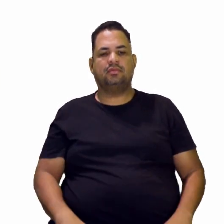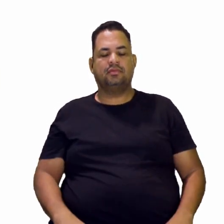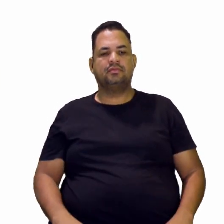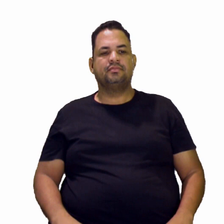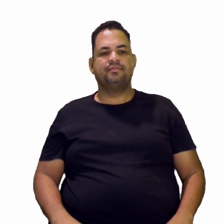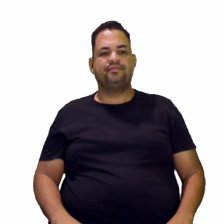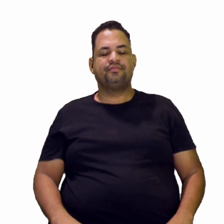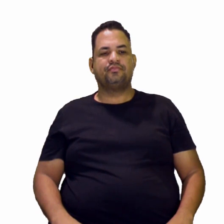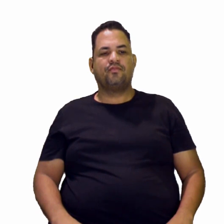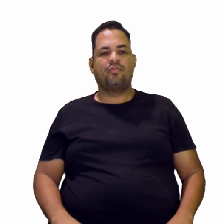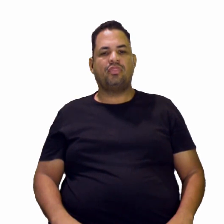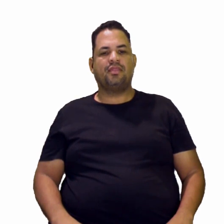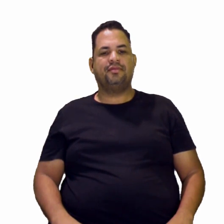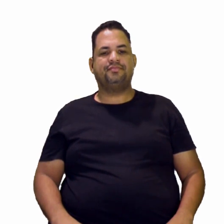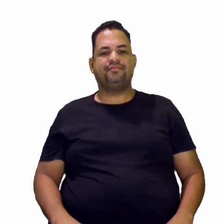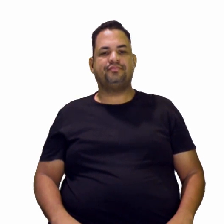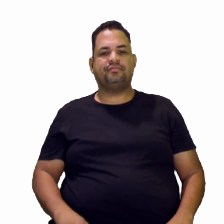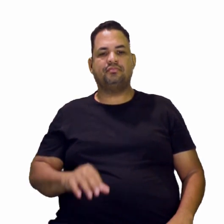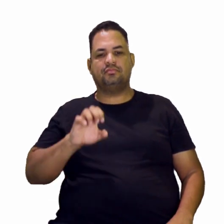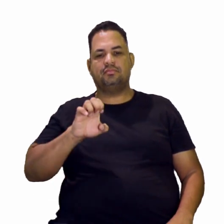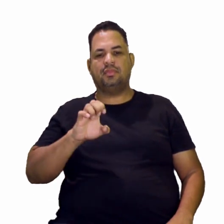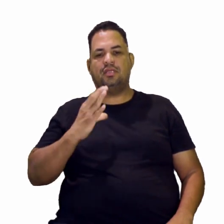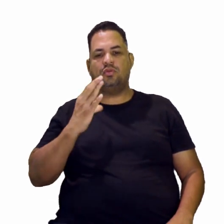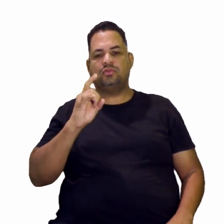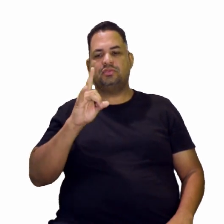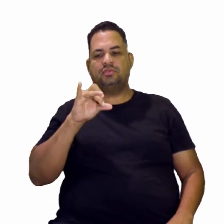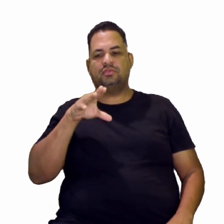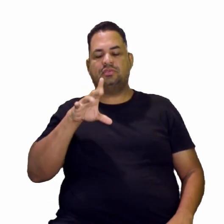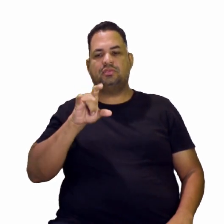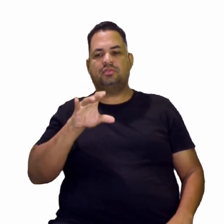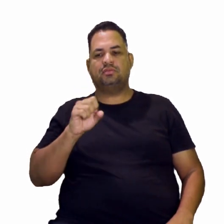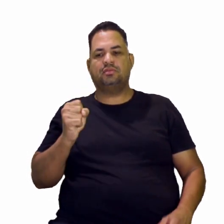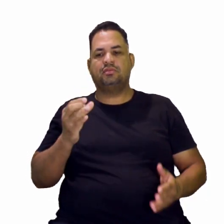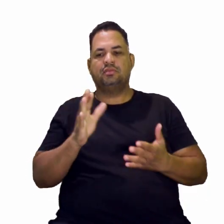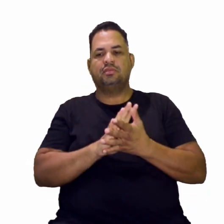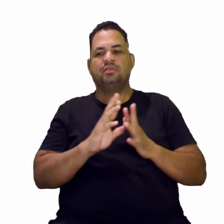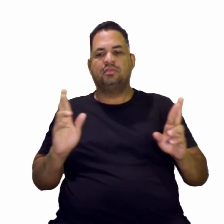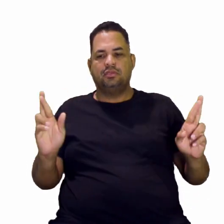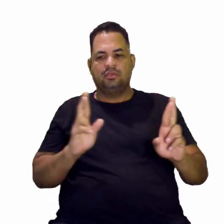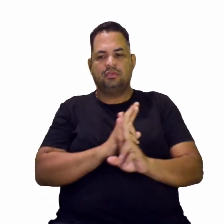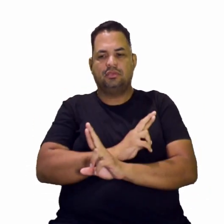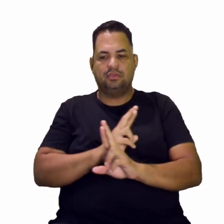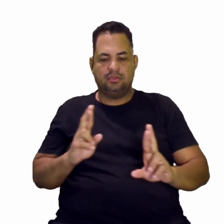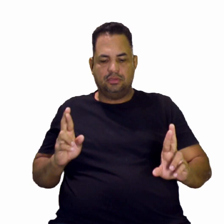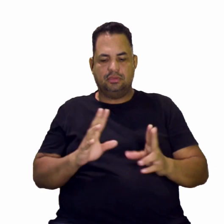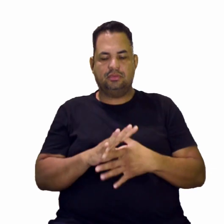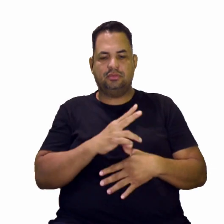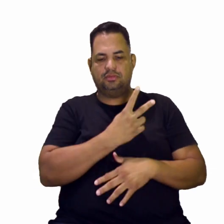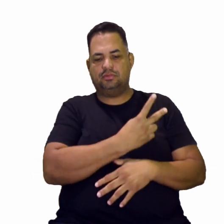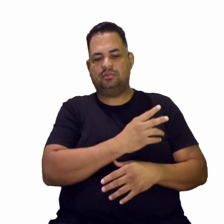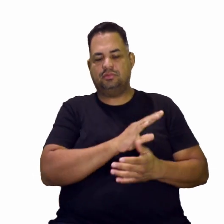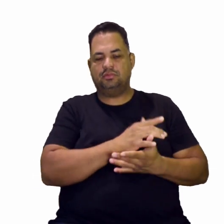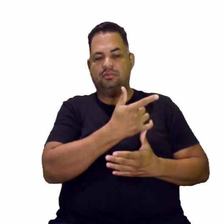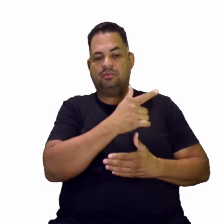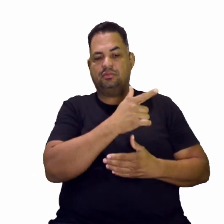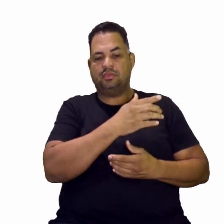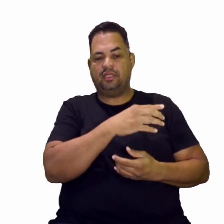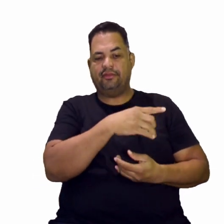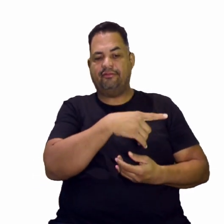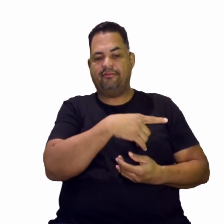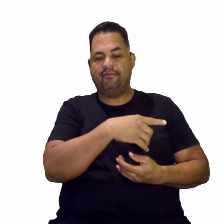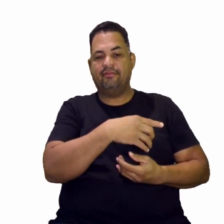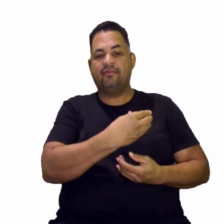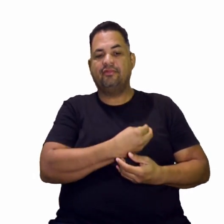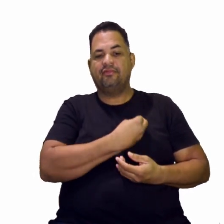Esses indivíduos vão compor o ecossistema, né? A interação entre os seres bióticos e os fatores